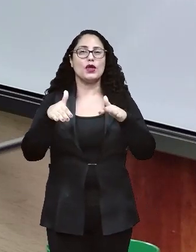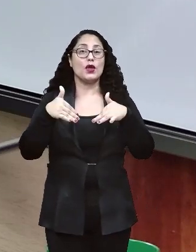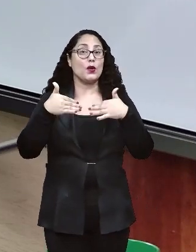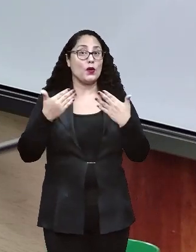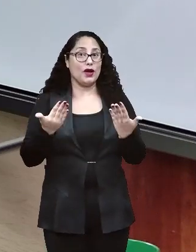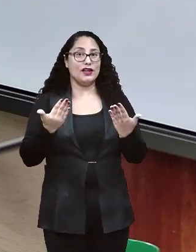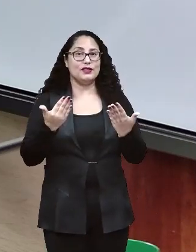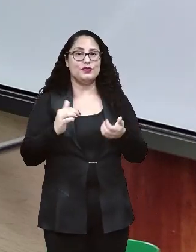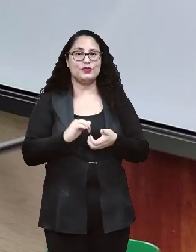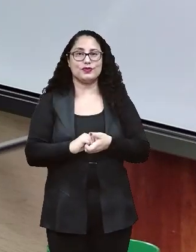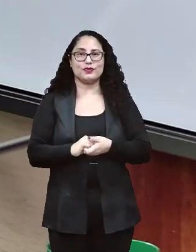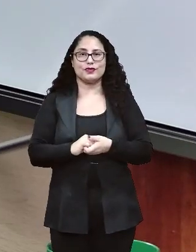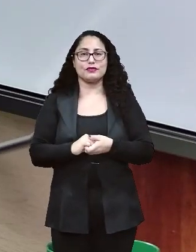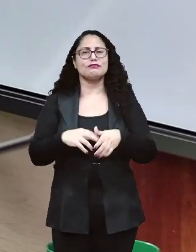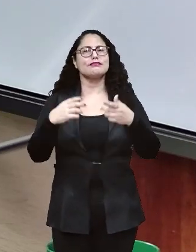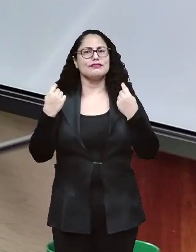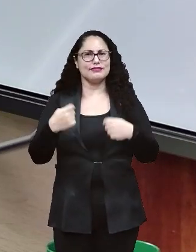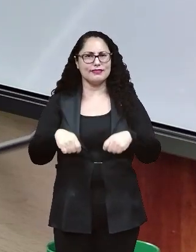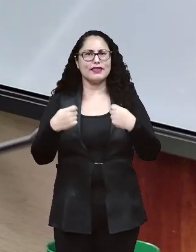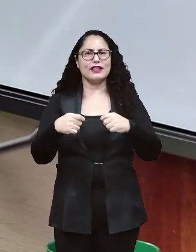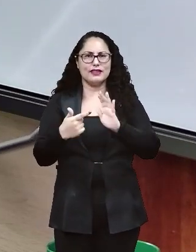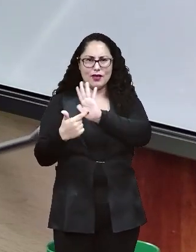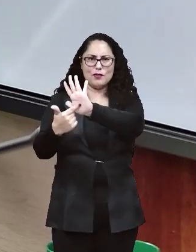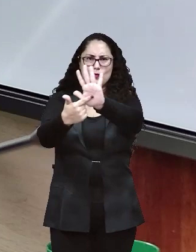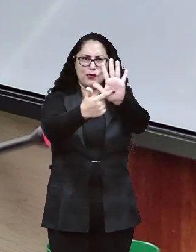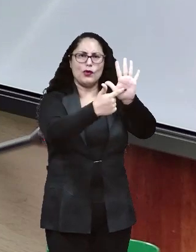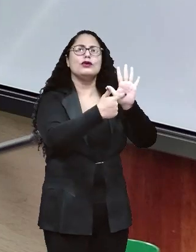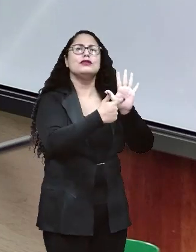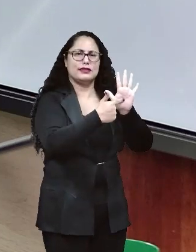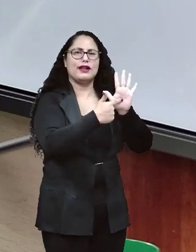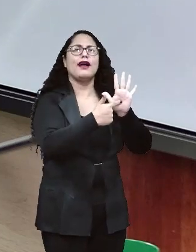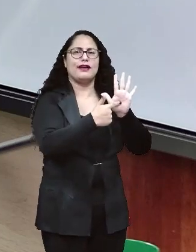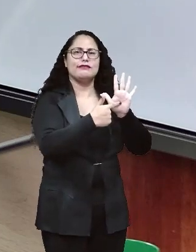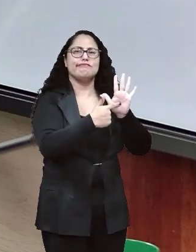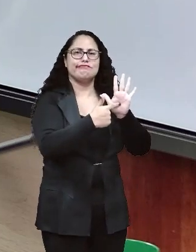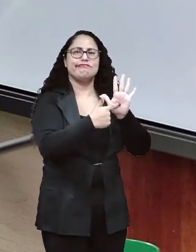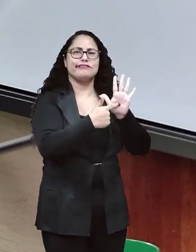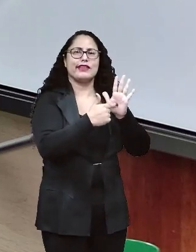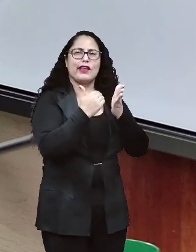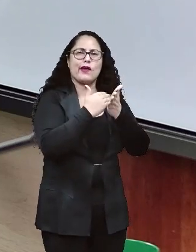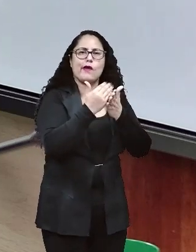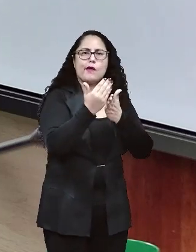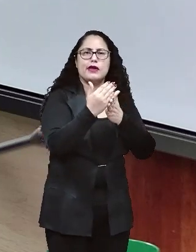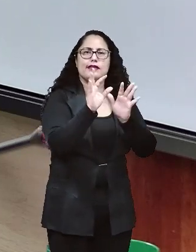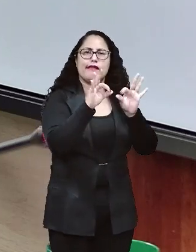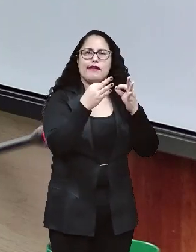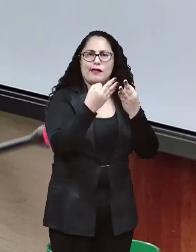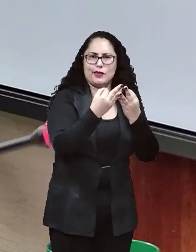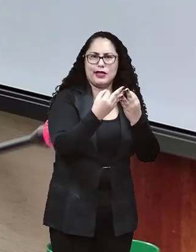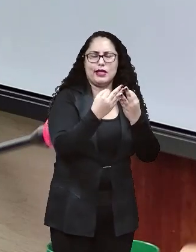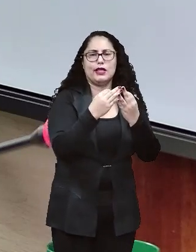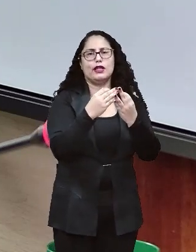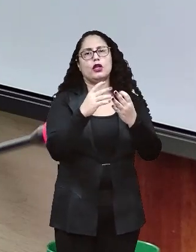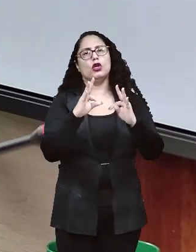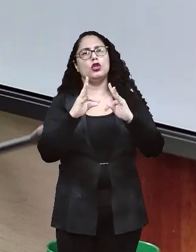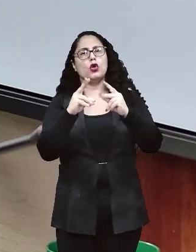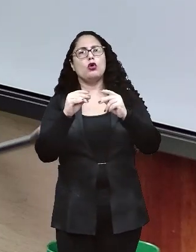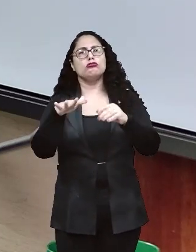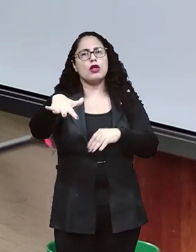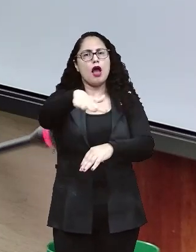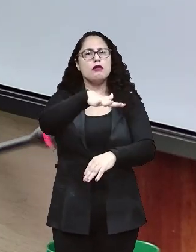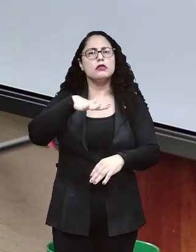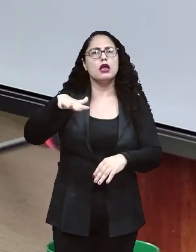enquanto, né, que a gente precisa mostrar isso e aí começar na nossa família ou em todos os